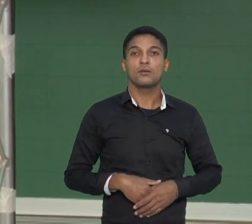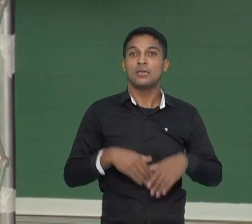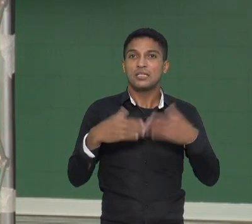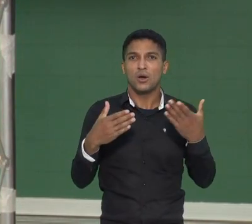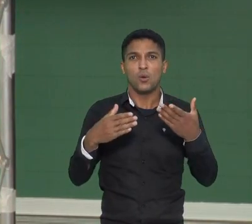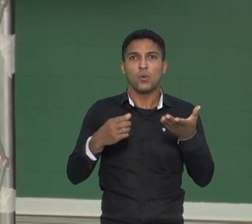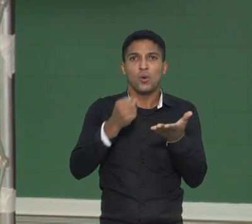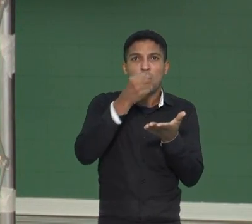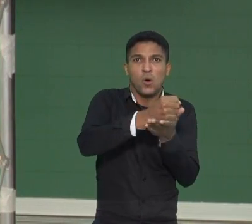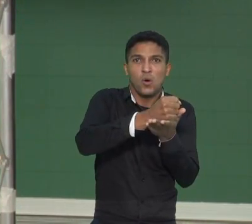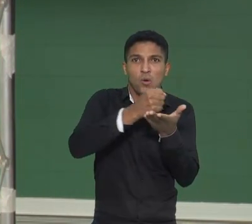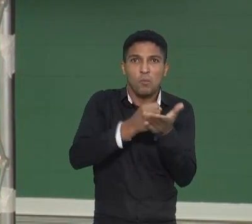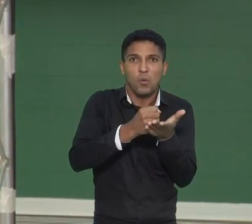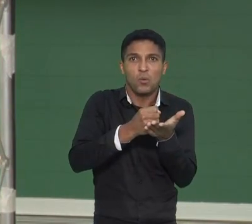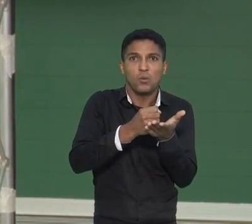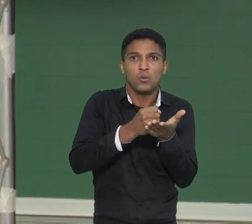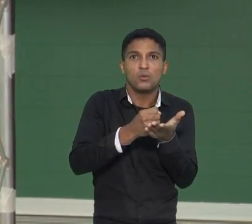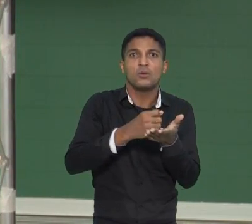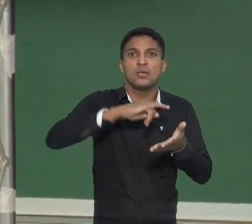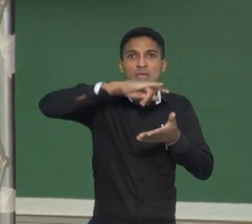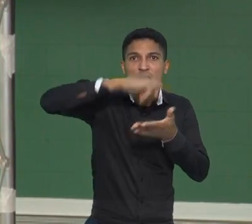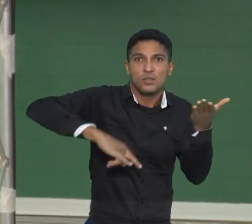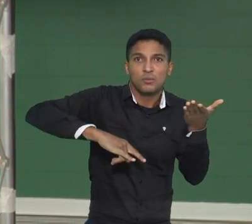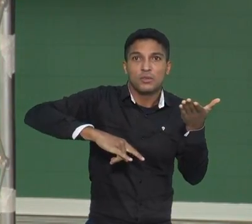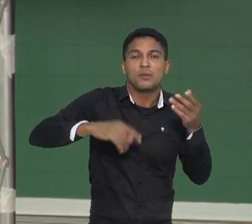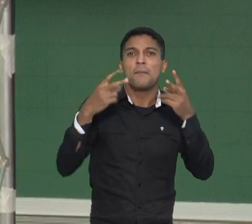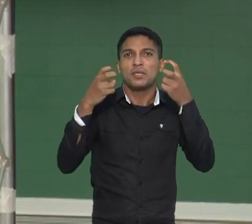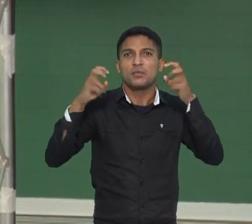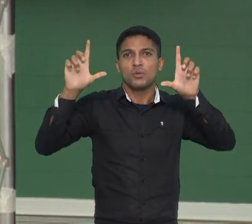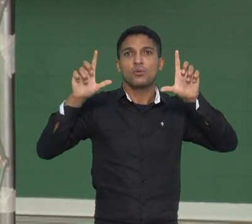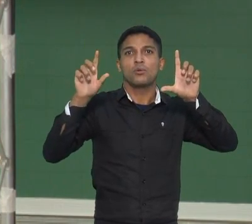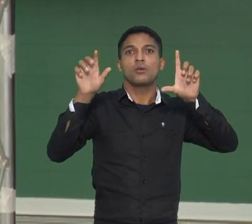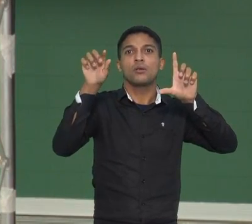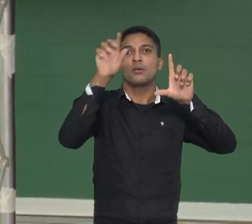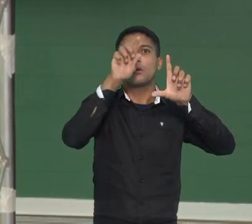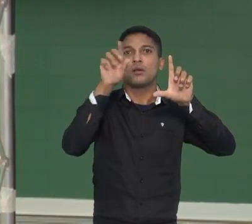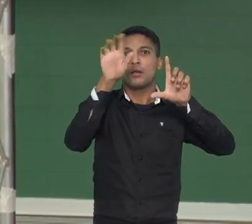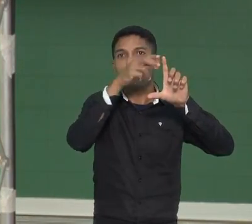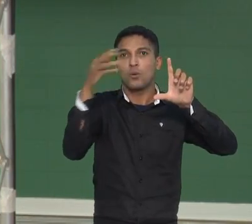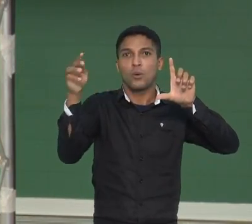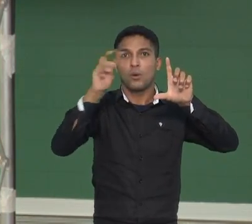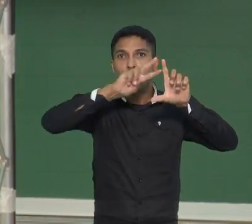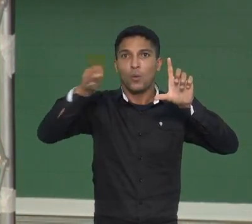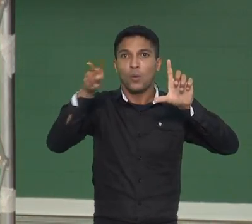Nesse documento, a gente consegue ver o quê? Um apelo,